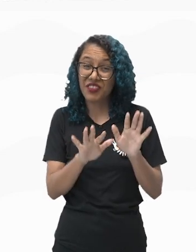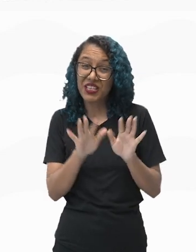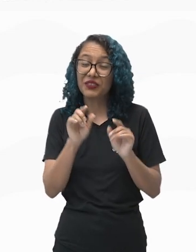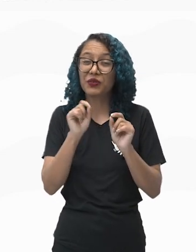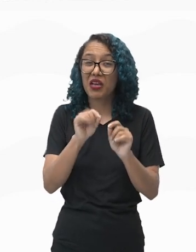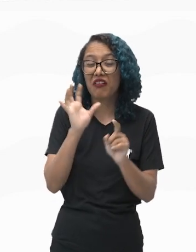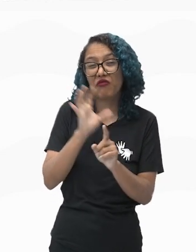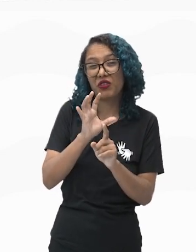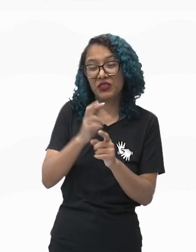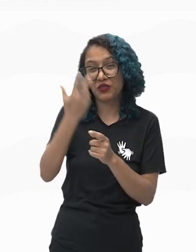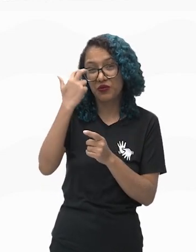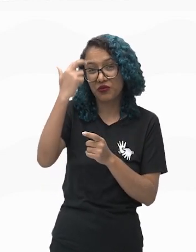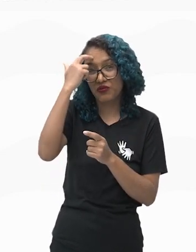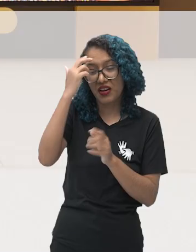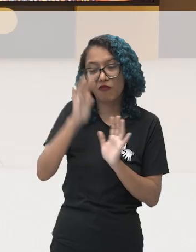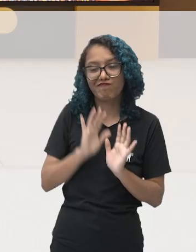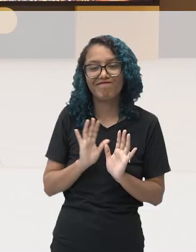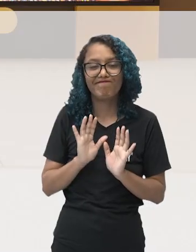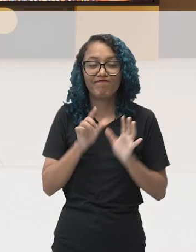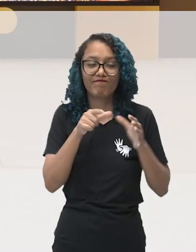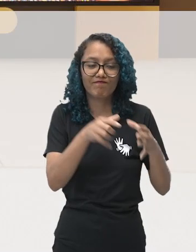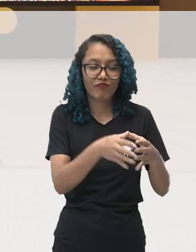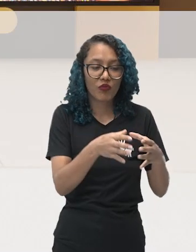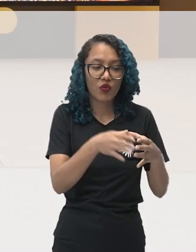culturais, principalmente, ela acabava não querendo